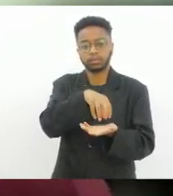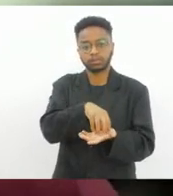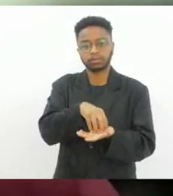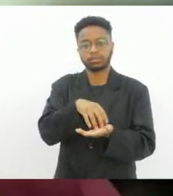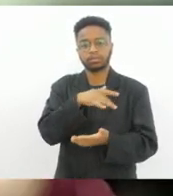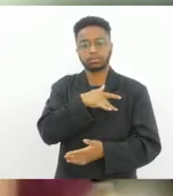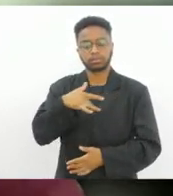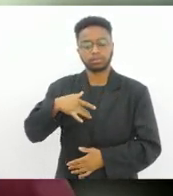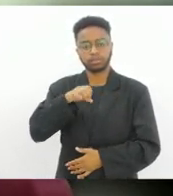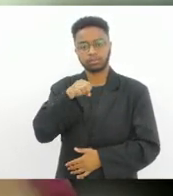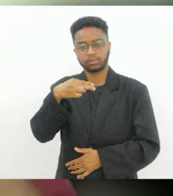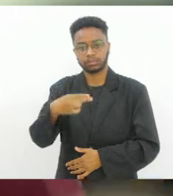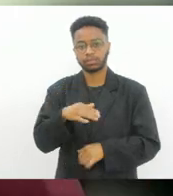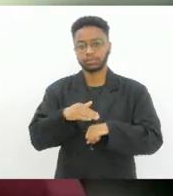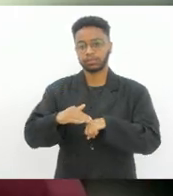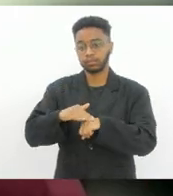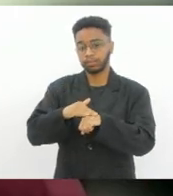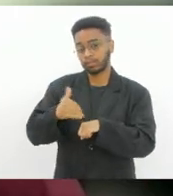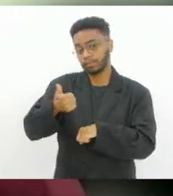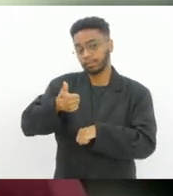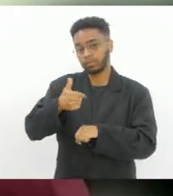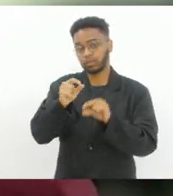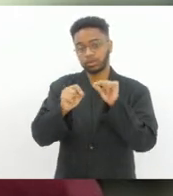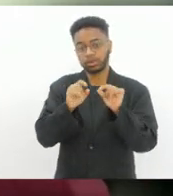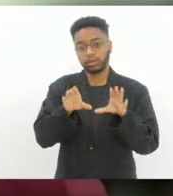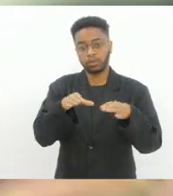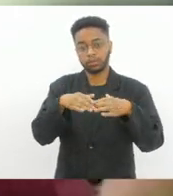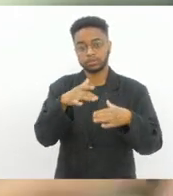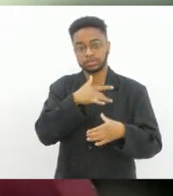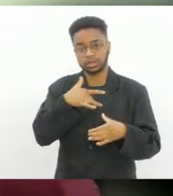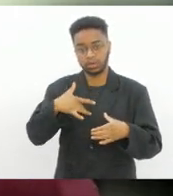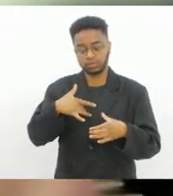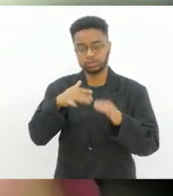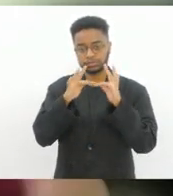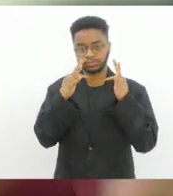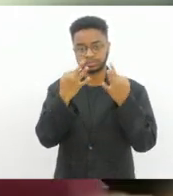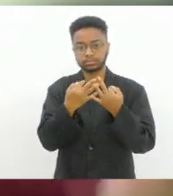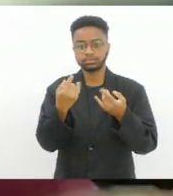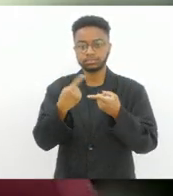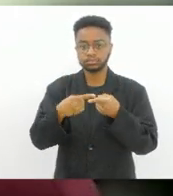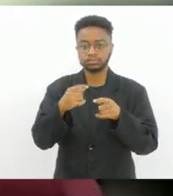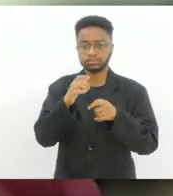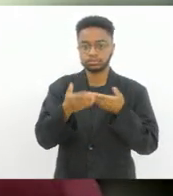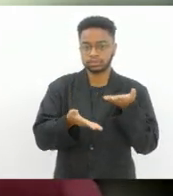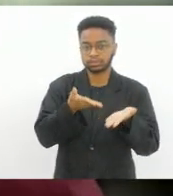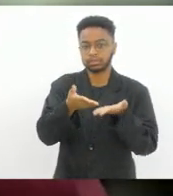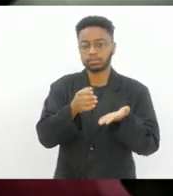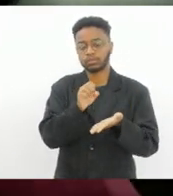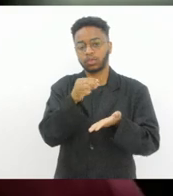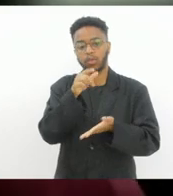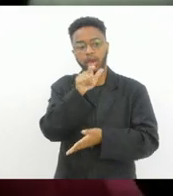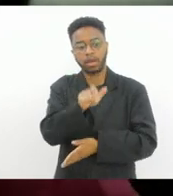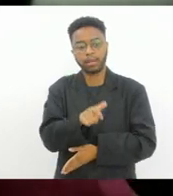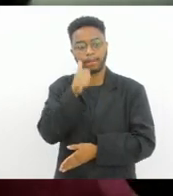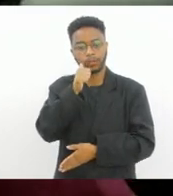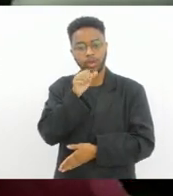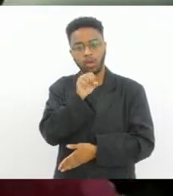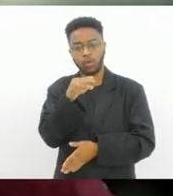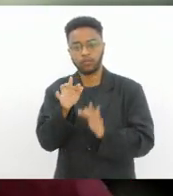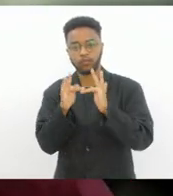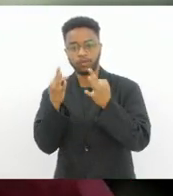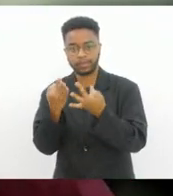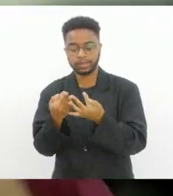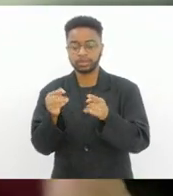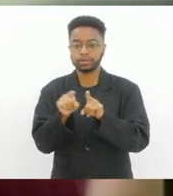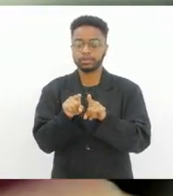saúde, ou conversam primeiro com as equipes de saúde da família que atendem, né, ou ela ou a família dela, e depois,